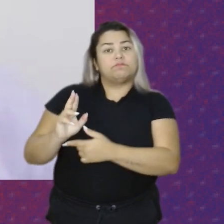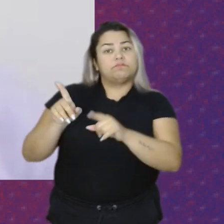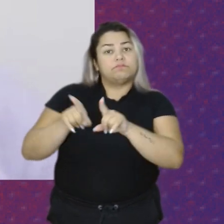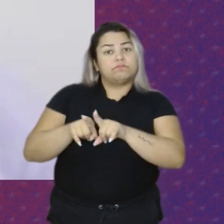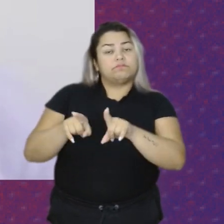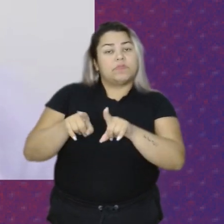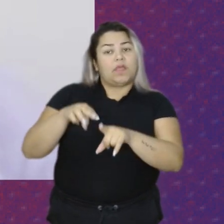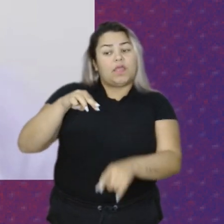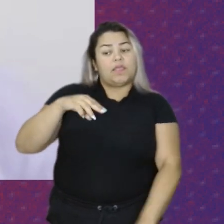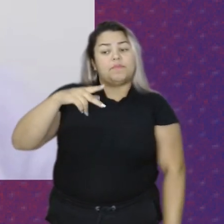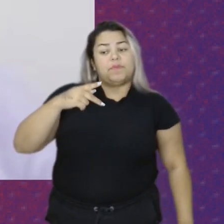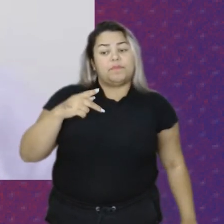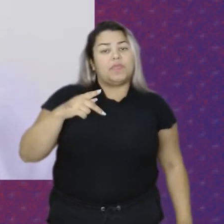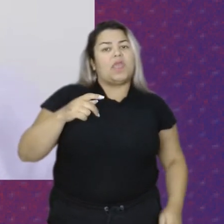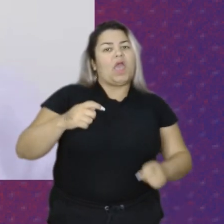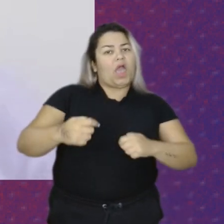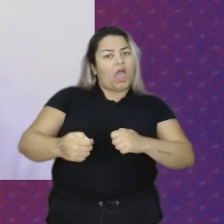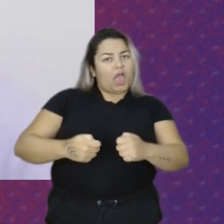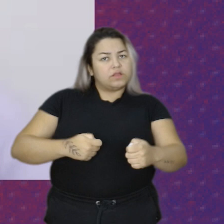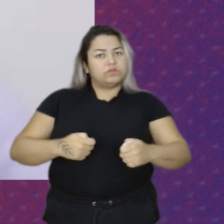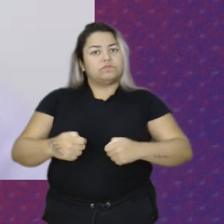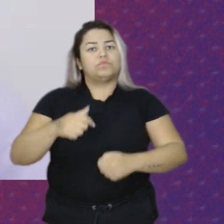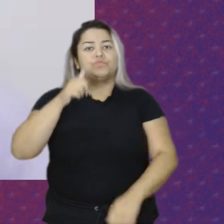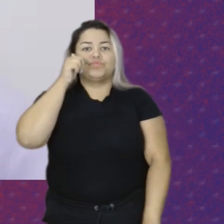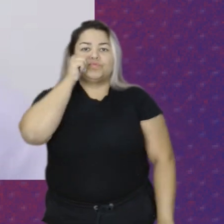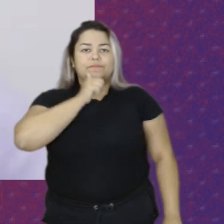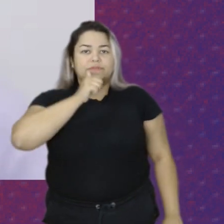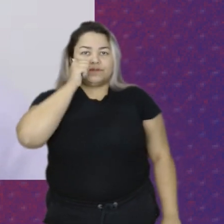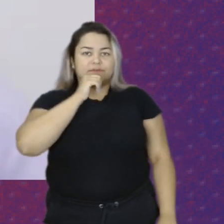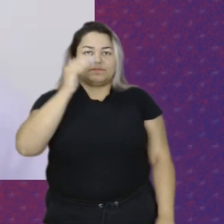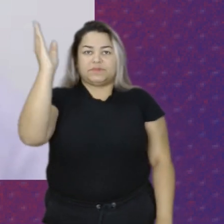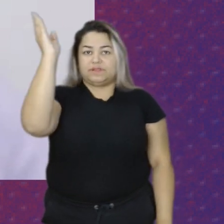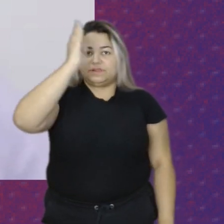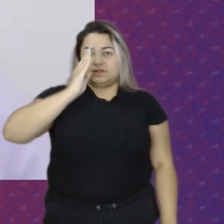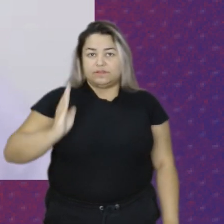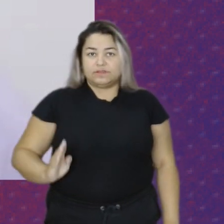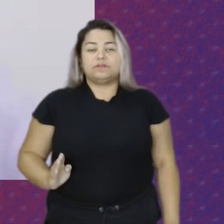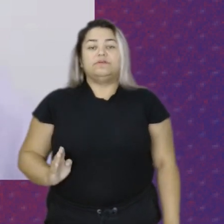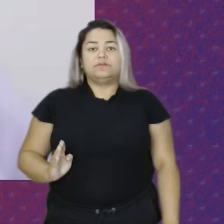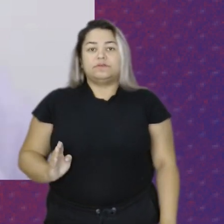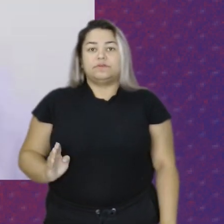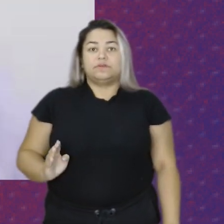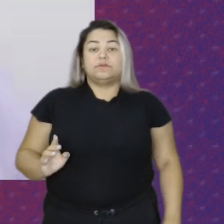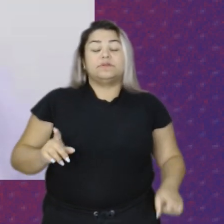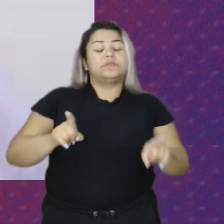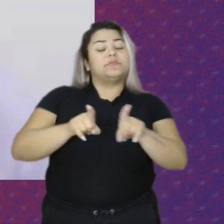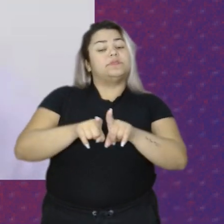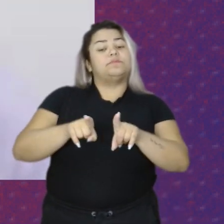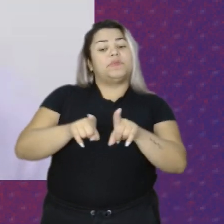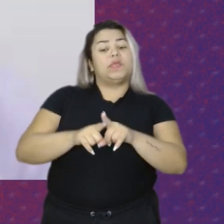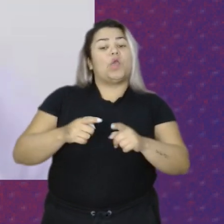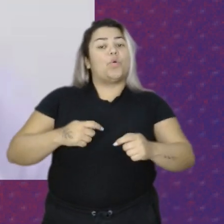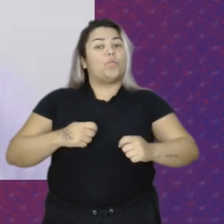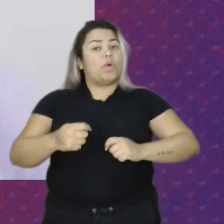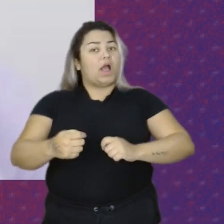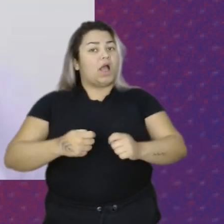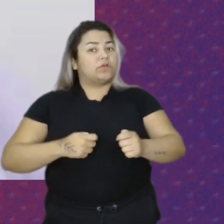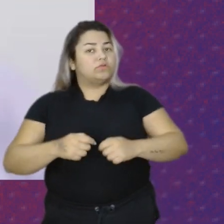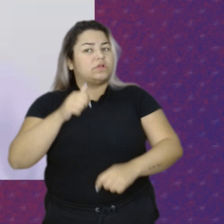a AMB, Articulação de Mulheres Brasileiras, que é uma articulação